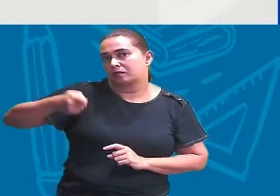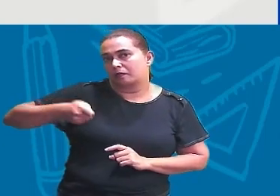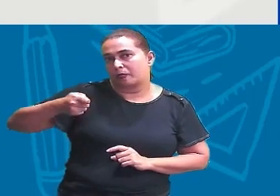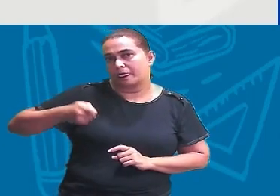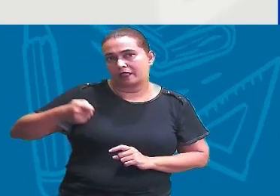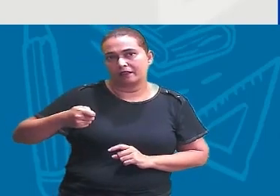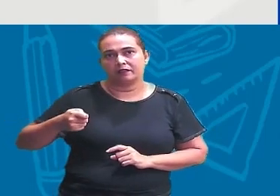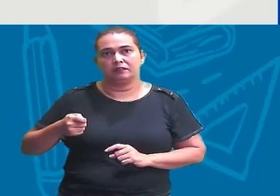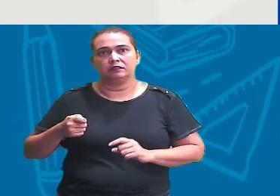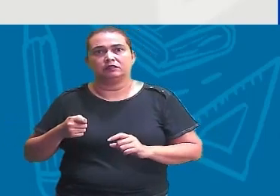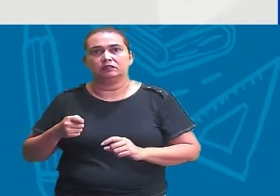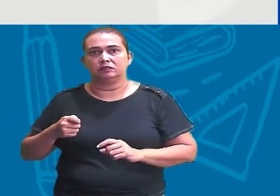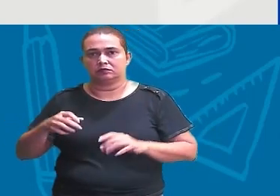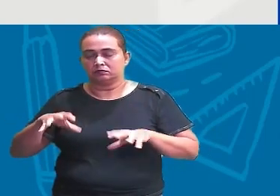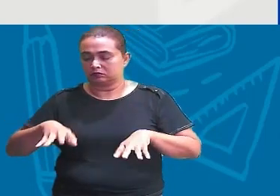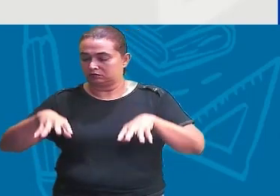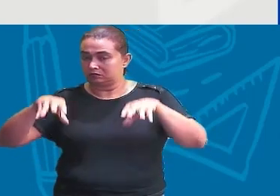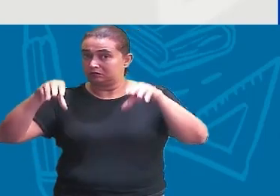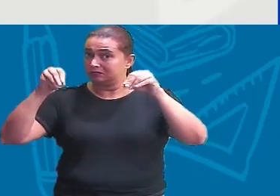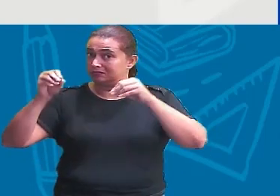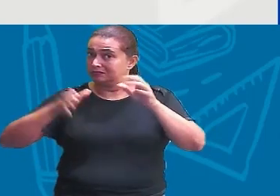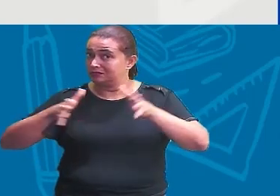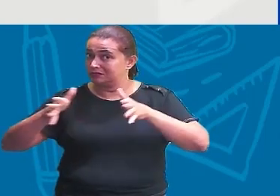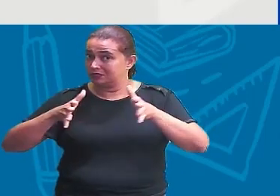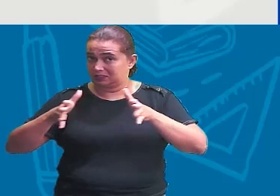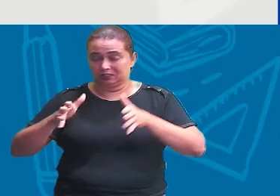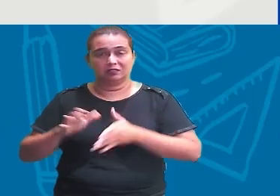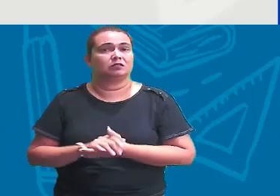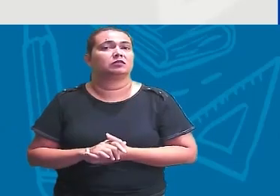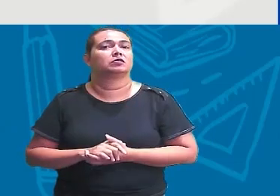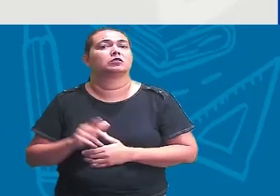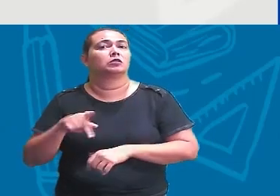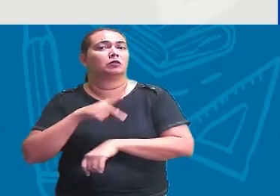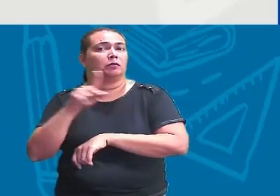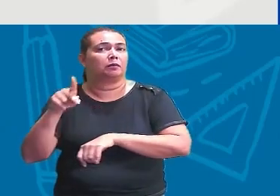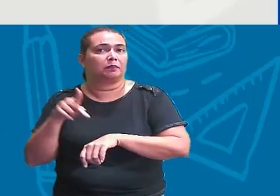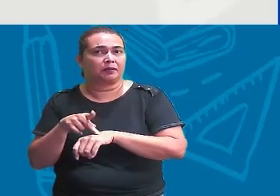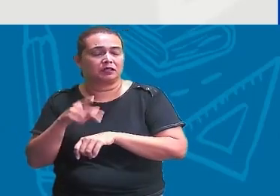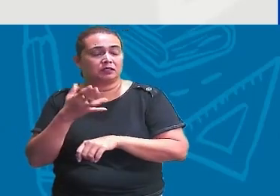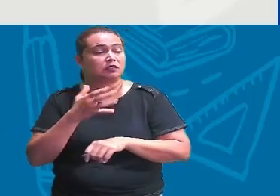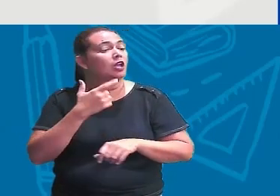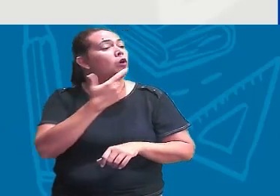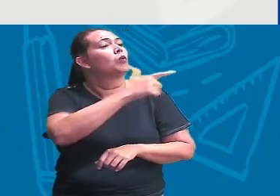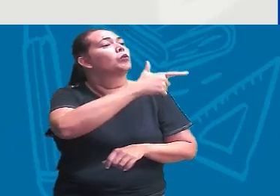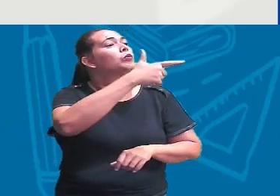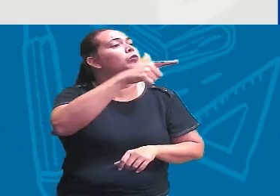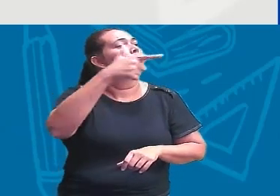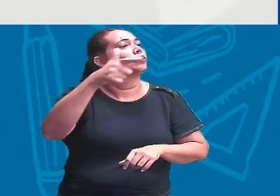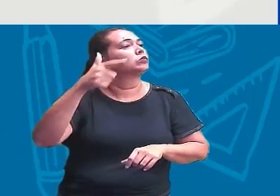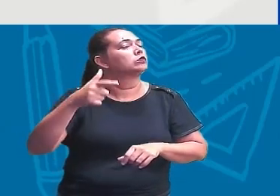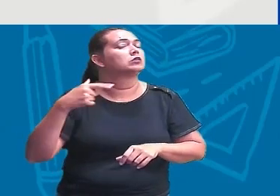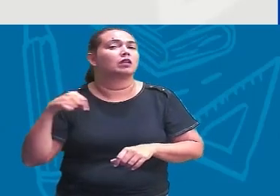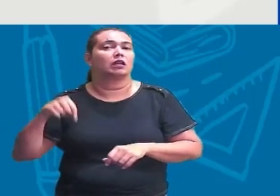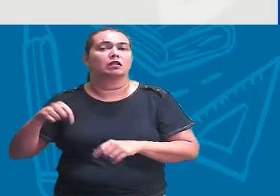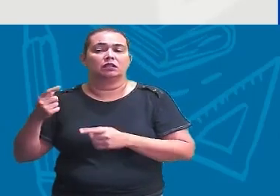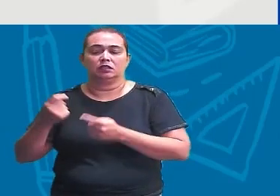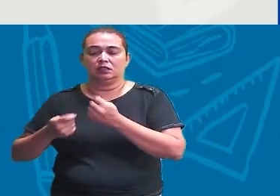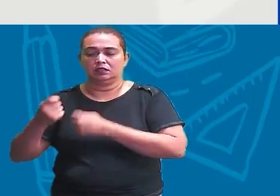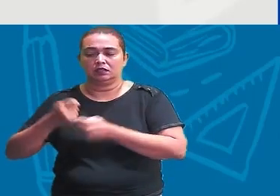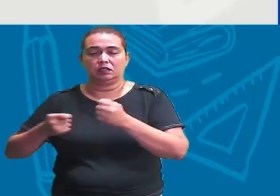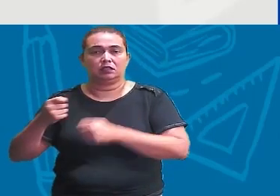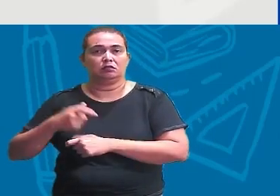poder obter recursos e continuar, né, crescendo com o capitalismo comercial, né, capitalismo industrial,